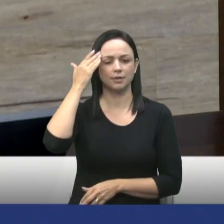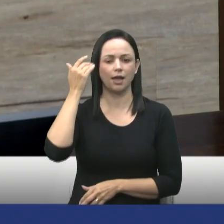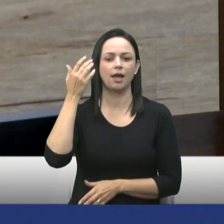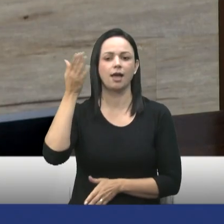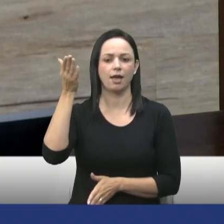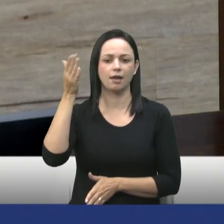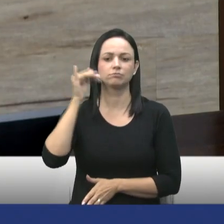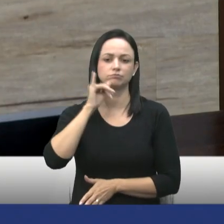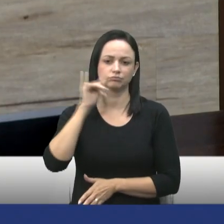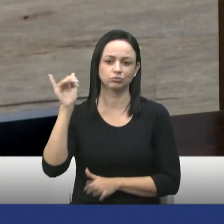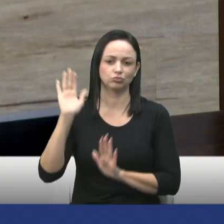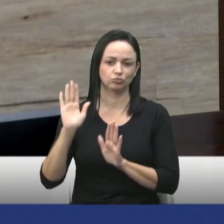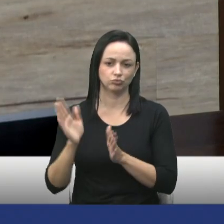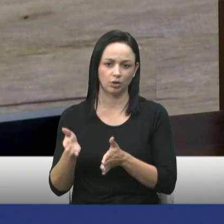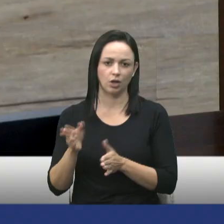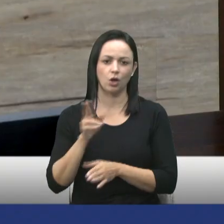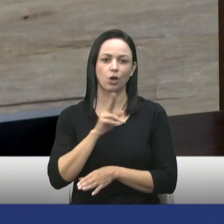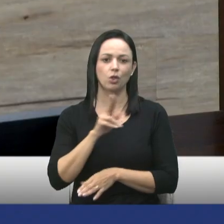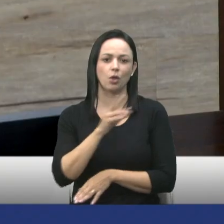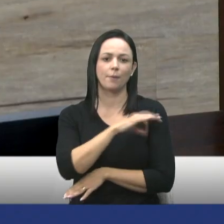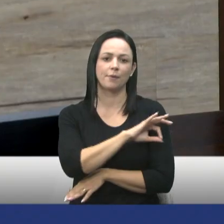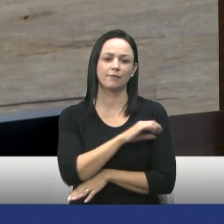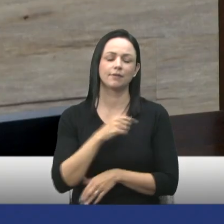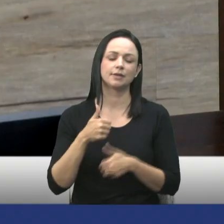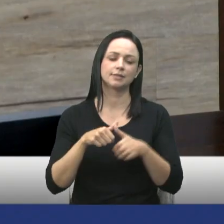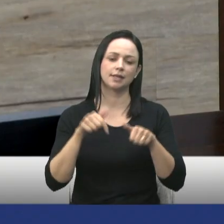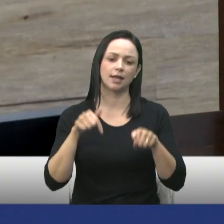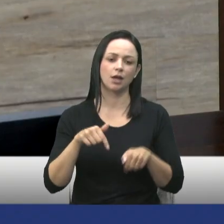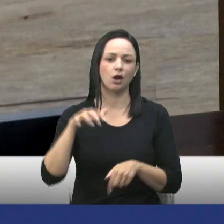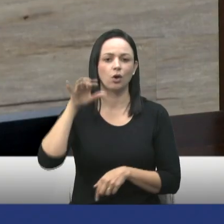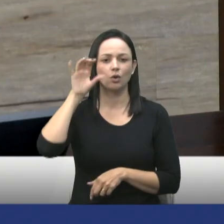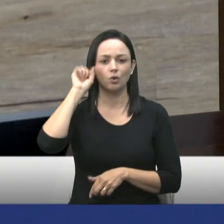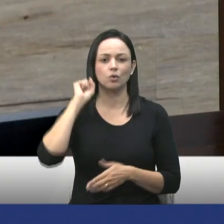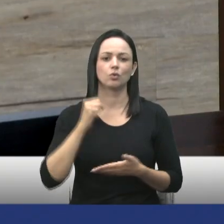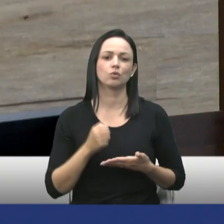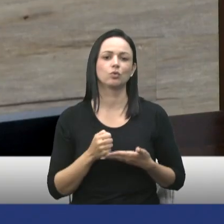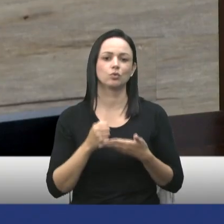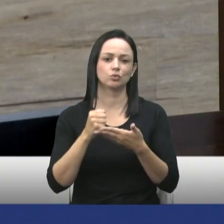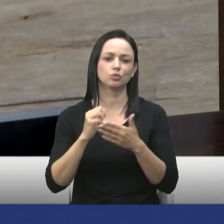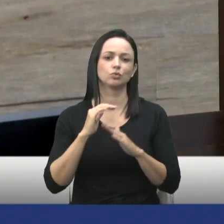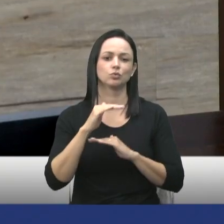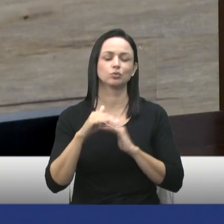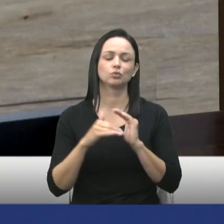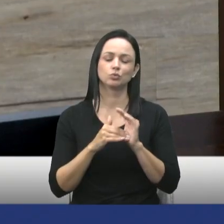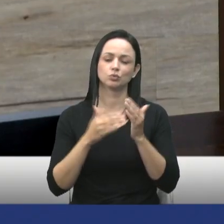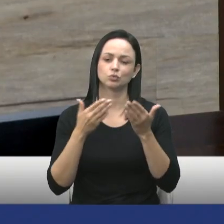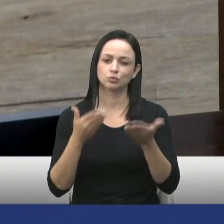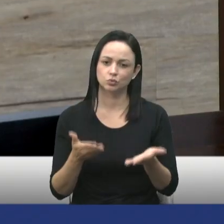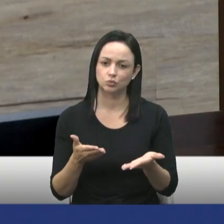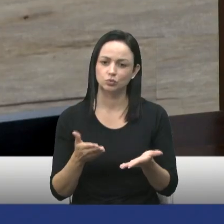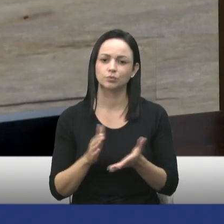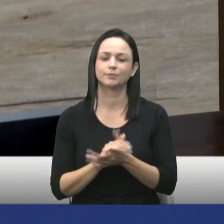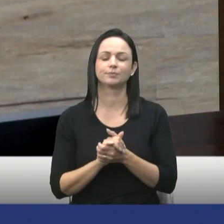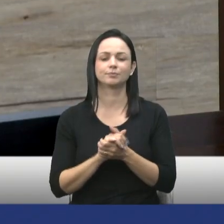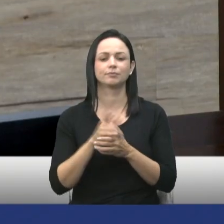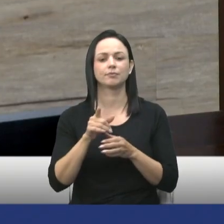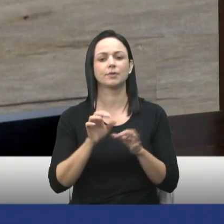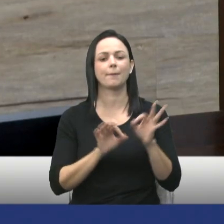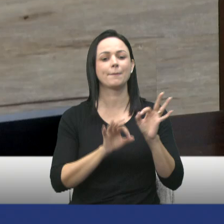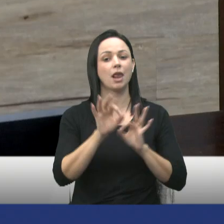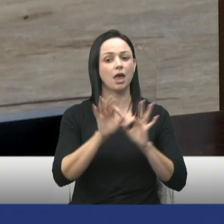gente está aqui, em nome do prefeito, para estar ouvindo e levando tudo isso, para que fique, esse plano